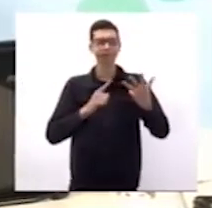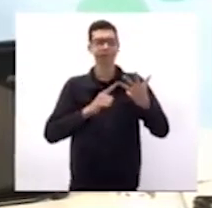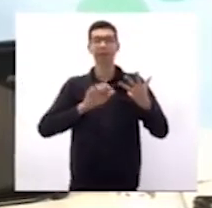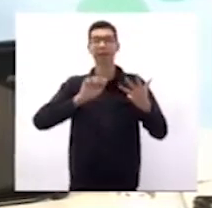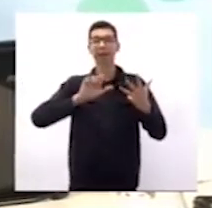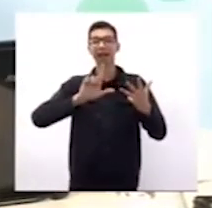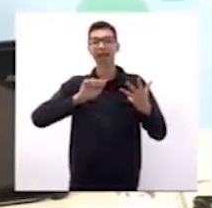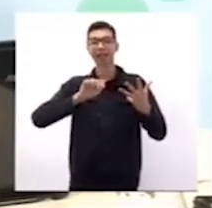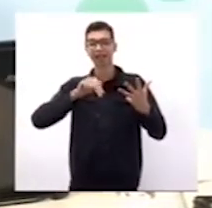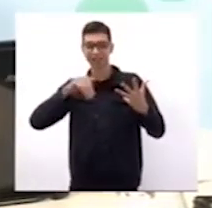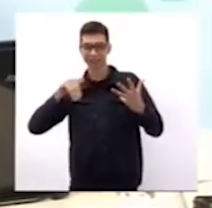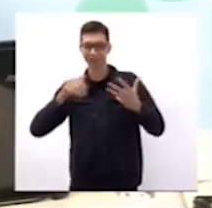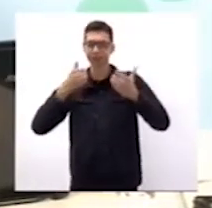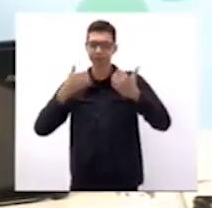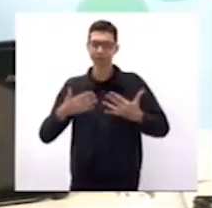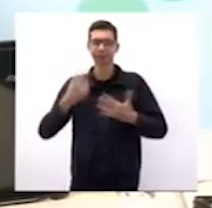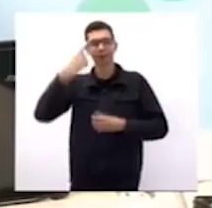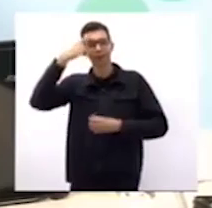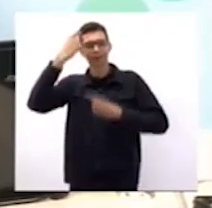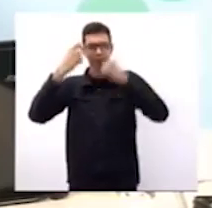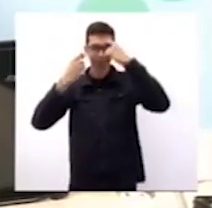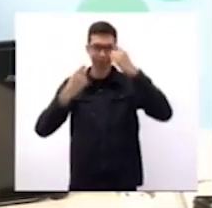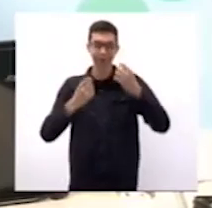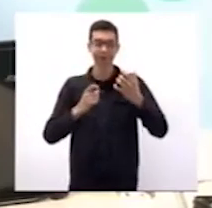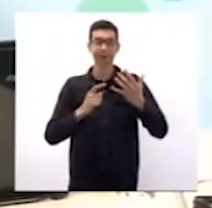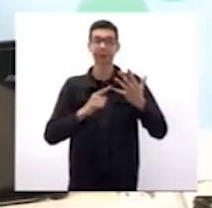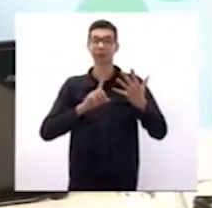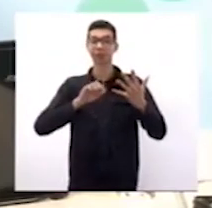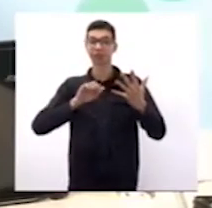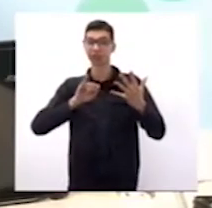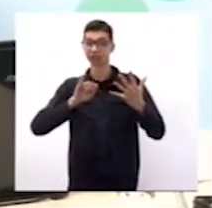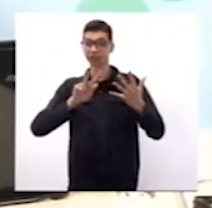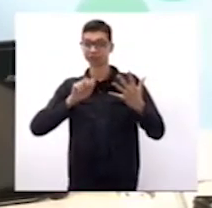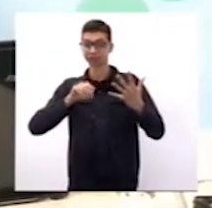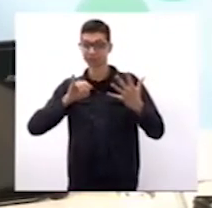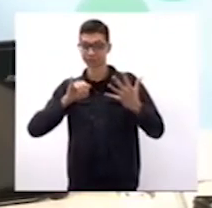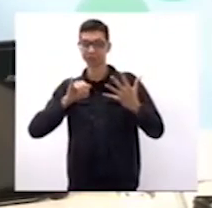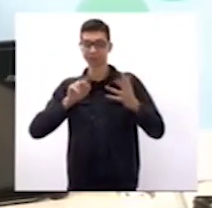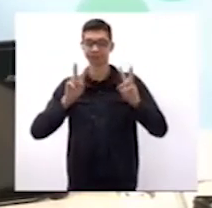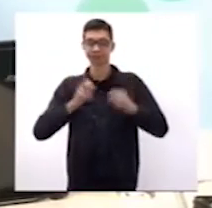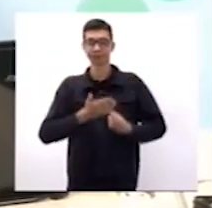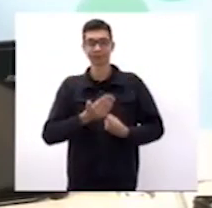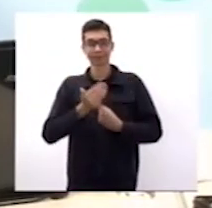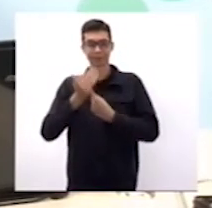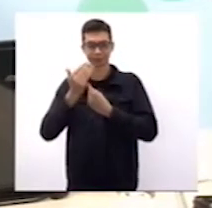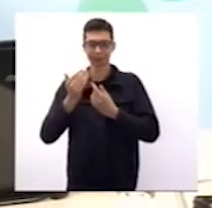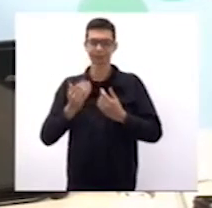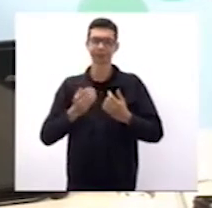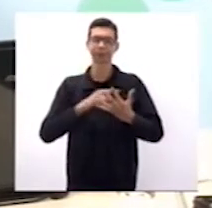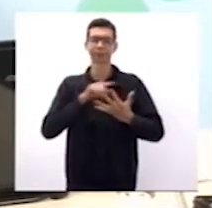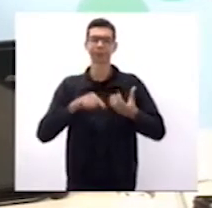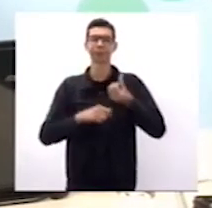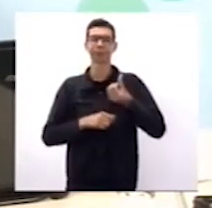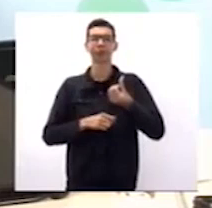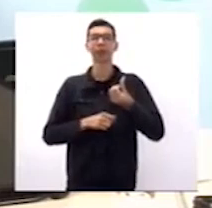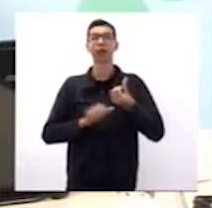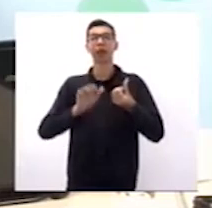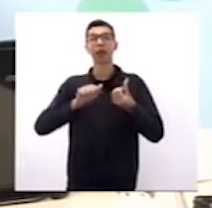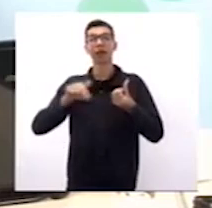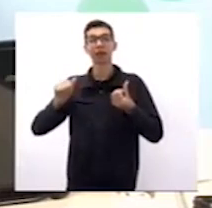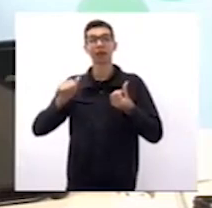criatividade, Divânia, tecnologia. Ana fala em planejamento. Aí o Saulo fala quem são